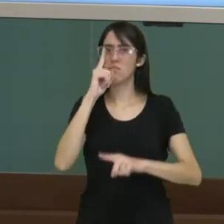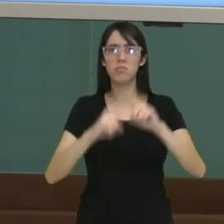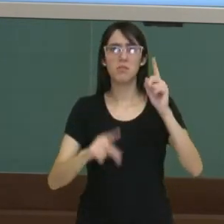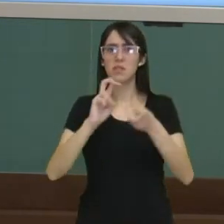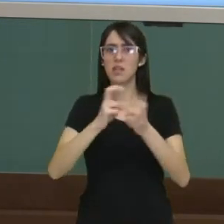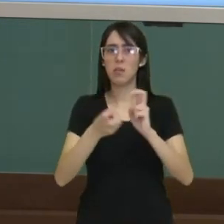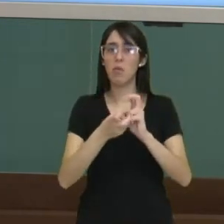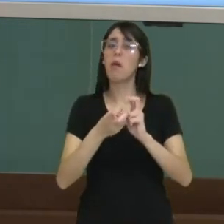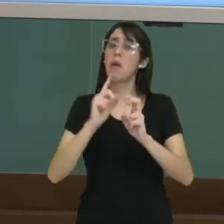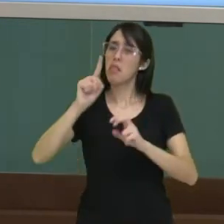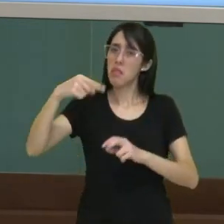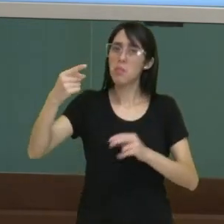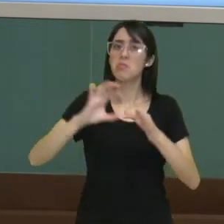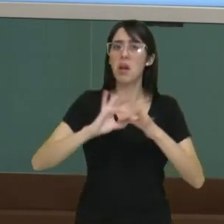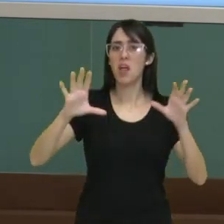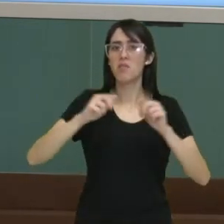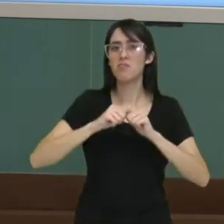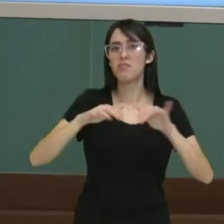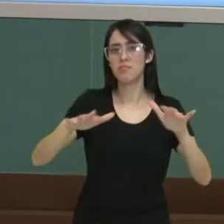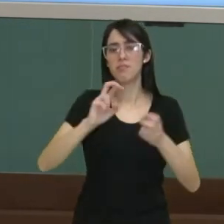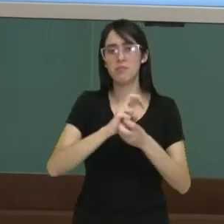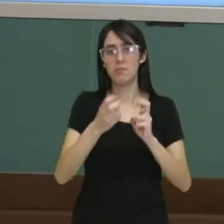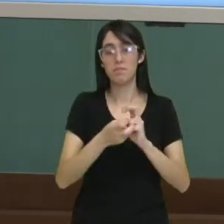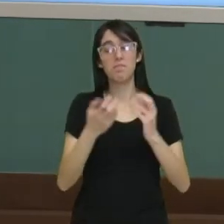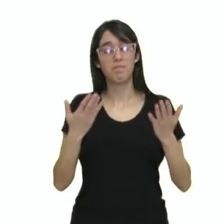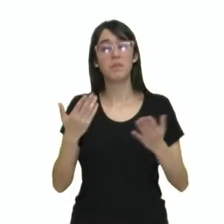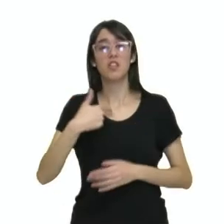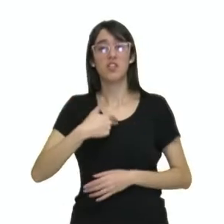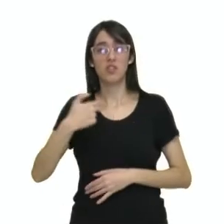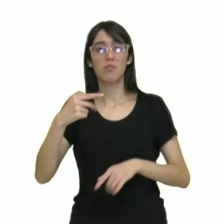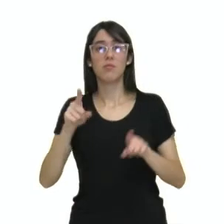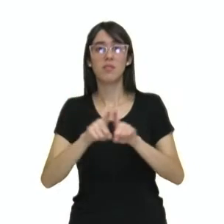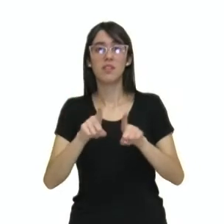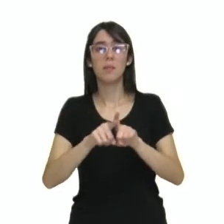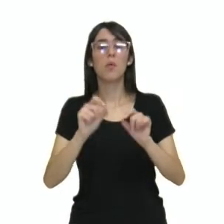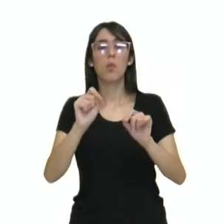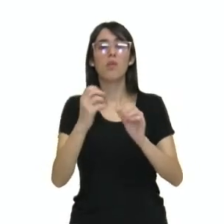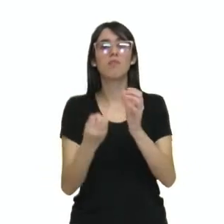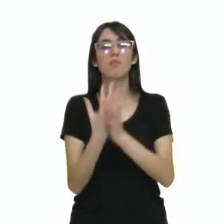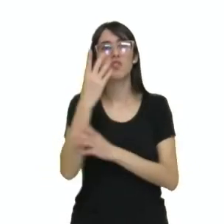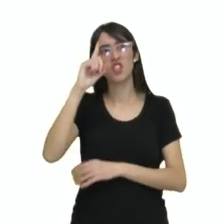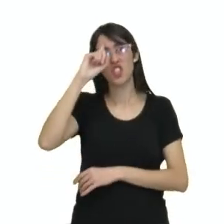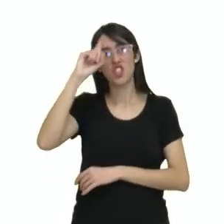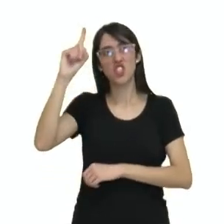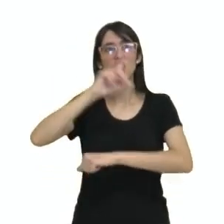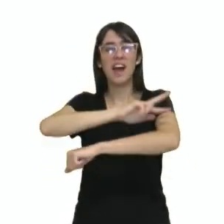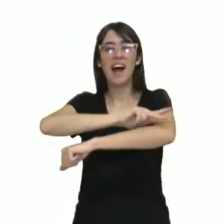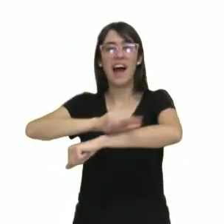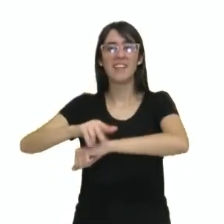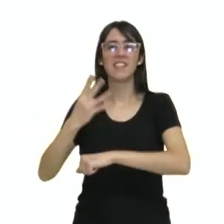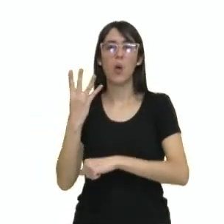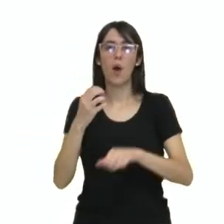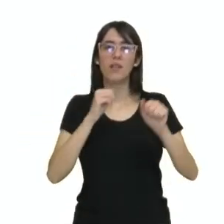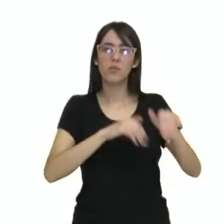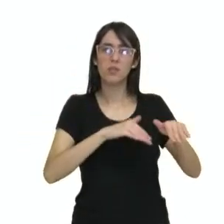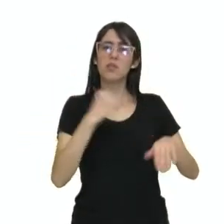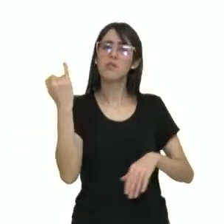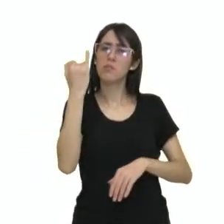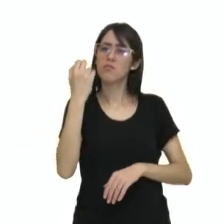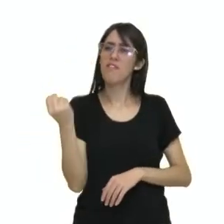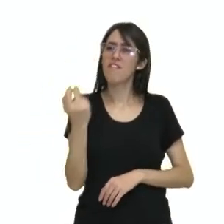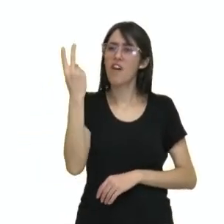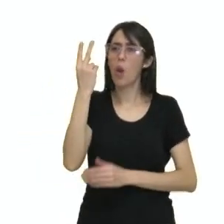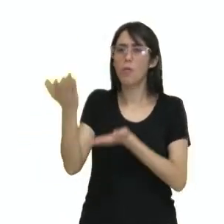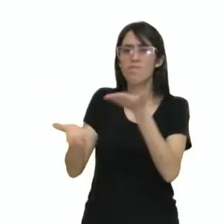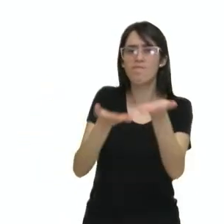brasileira oficial. Outra coisa, Getúlio Vargas vai colocar o Dia da Raça, 4 de setembro, que era para valorizar o mestiço. Olha